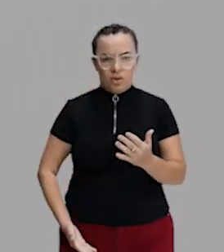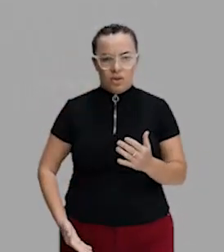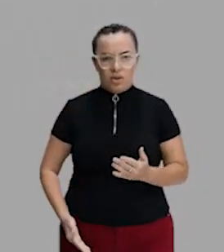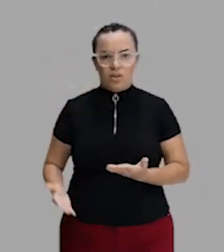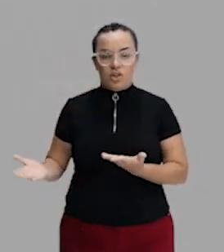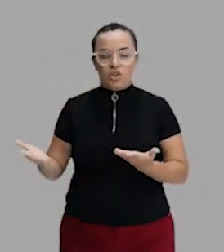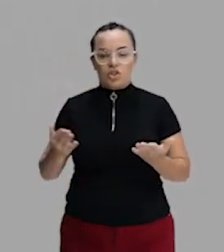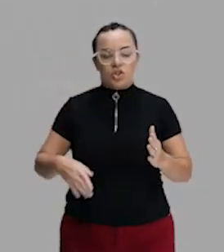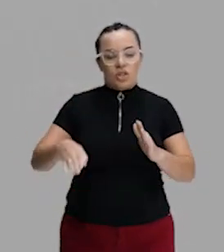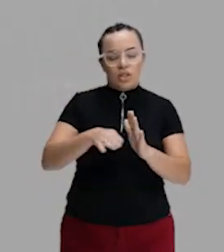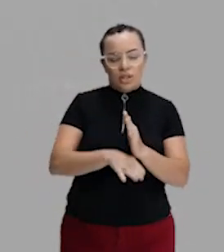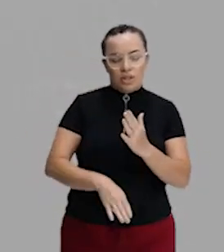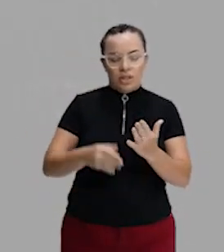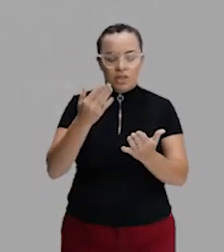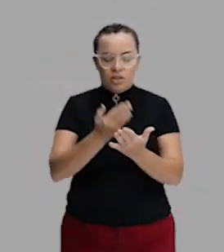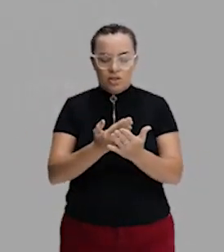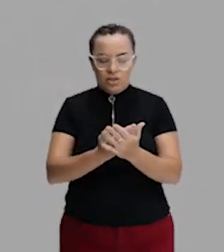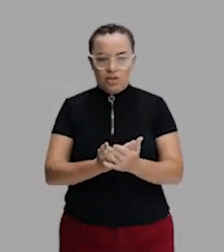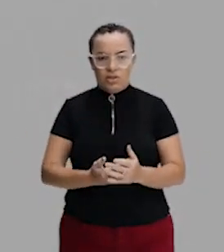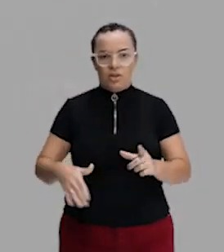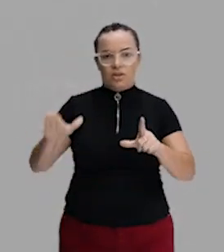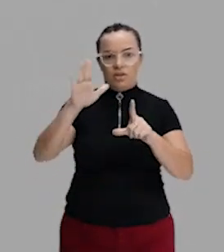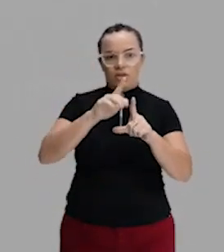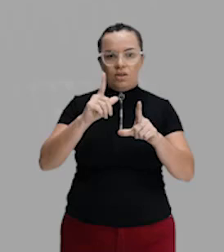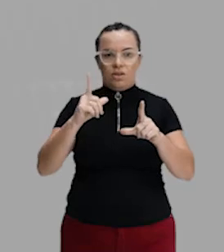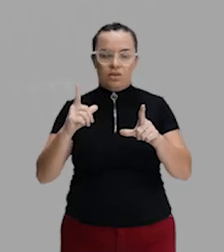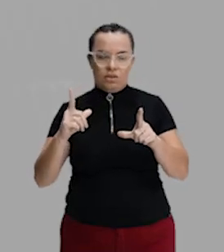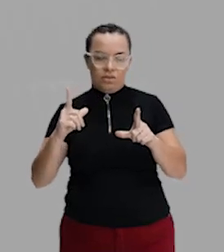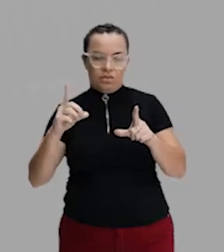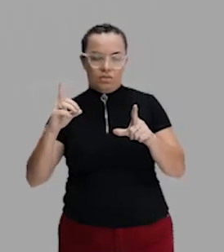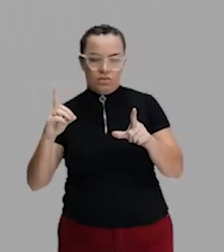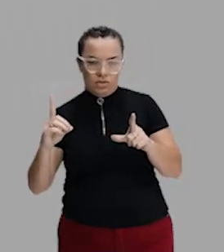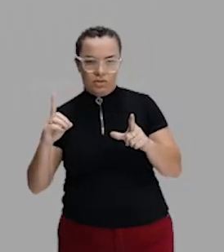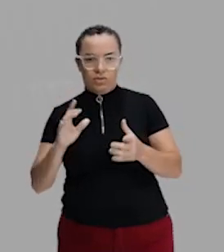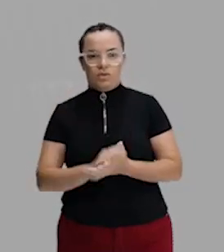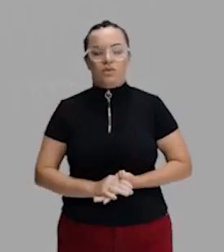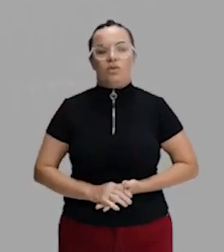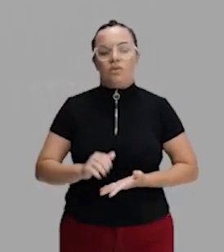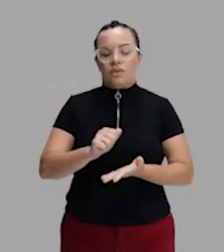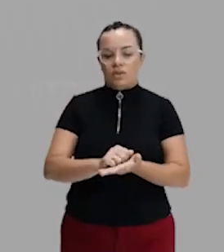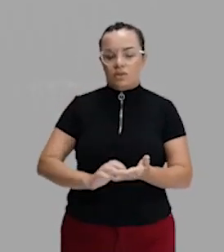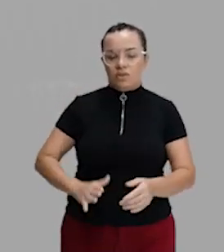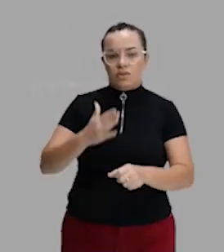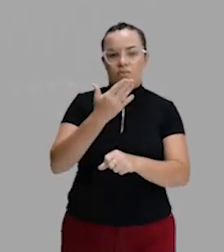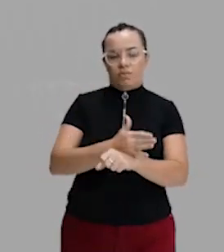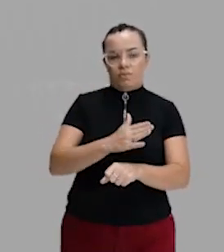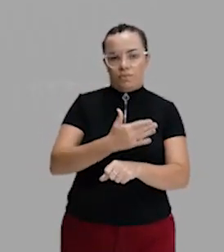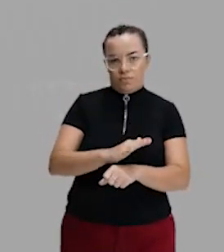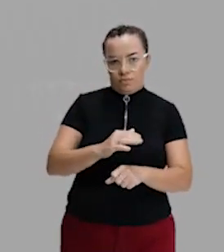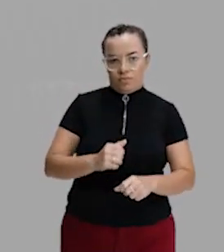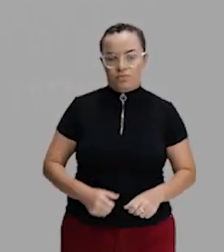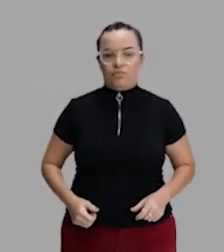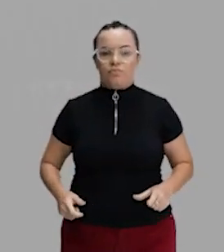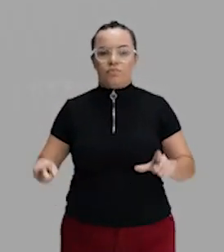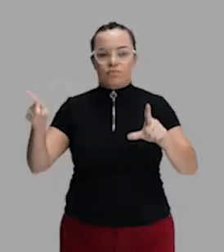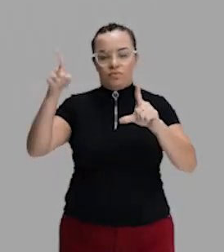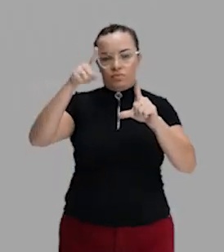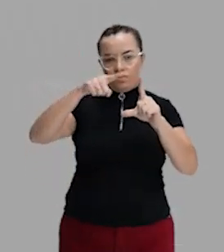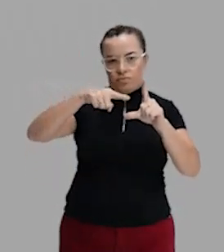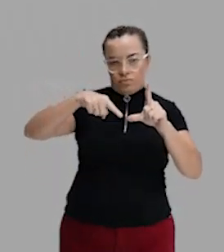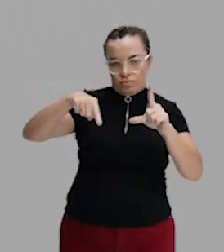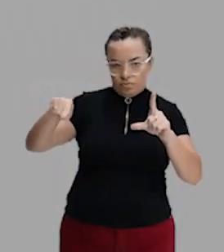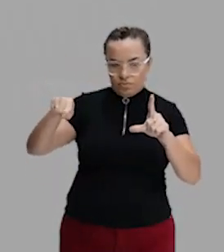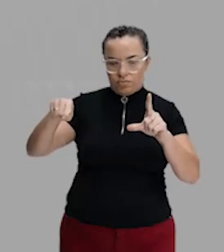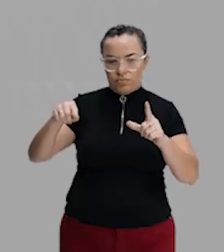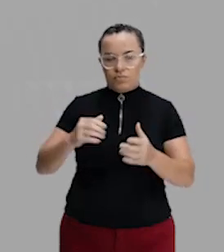Beleza, turma? Hoje a gente vai fazer uma aulinha de exercícios, né? Vamos resolver algumas questões sobre parábola. Nós já